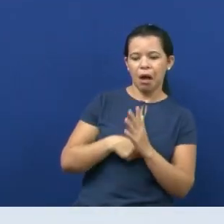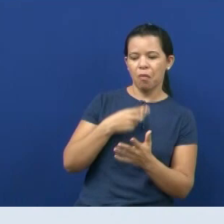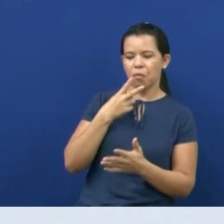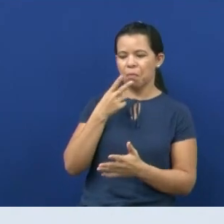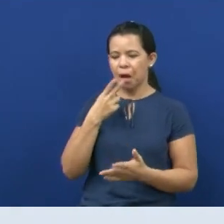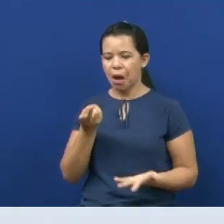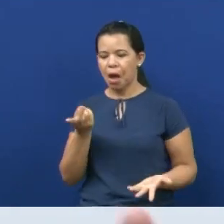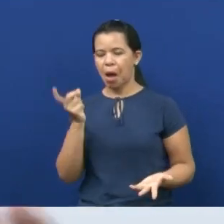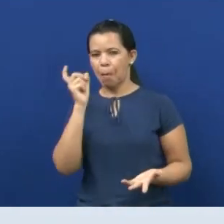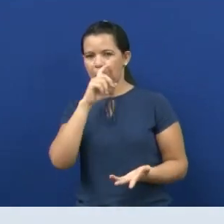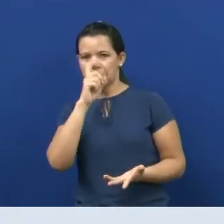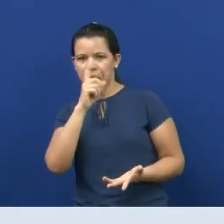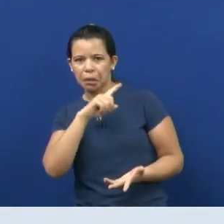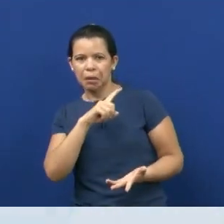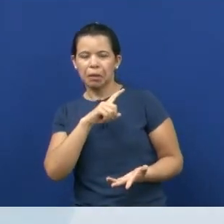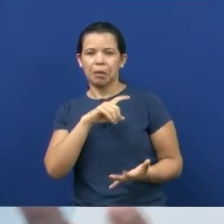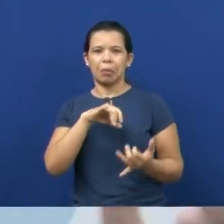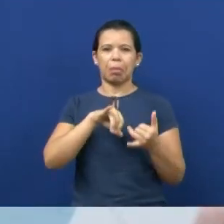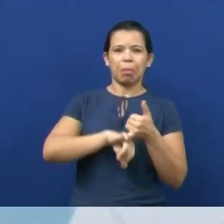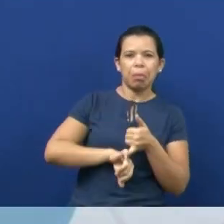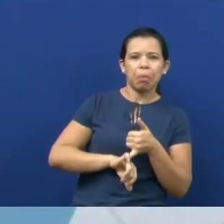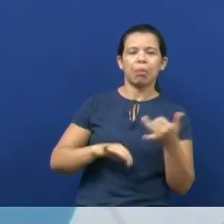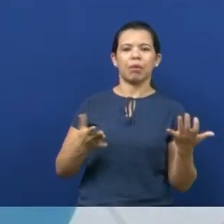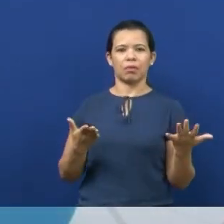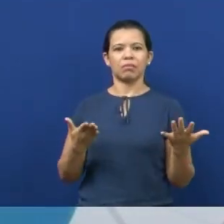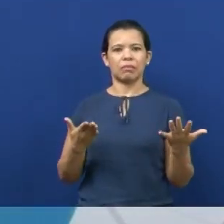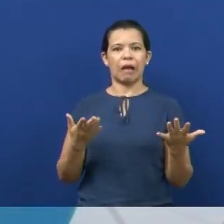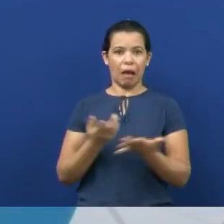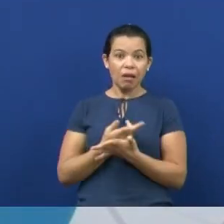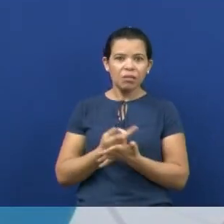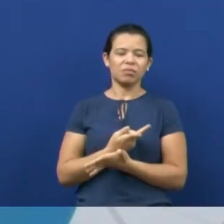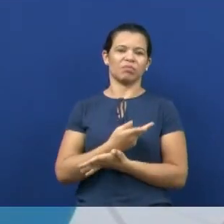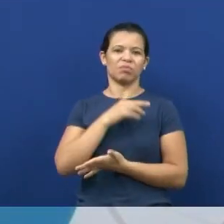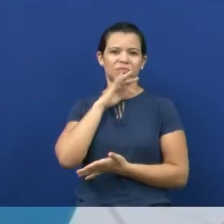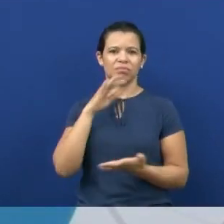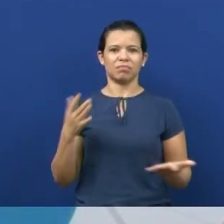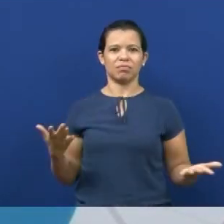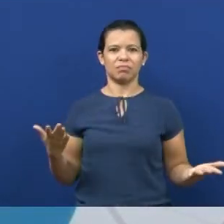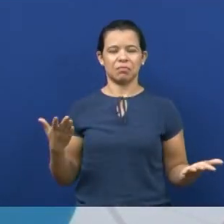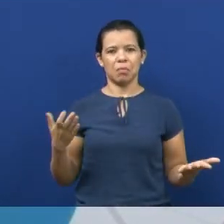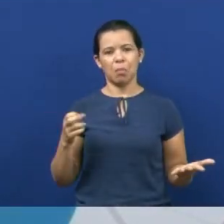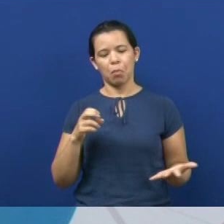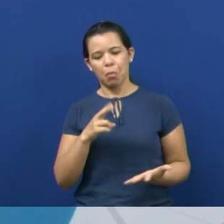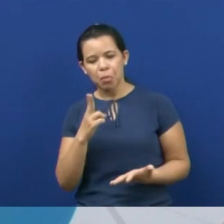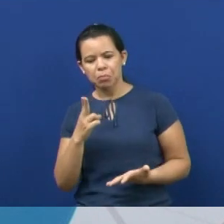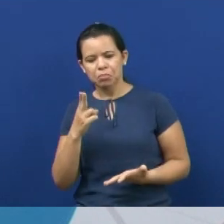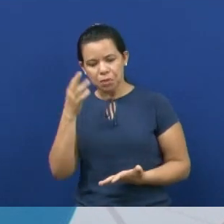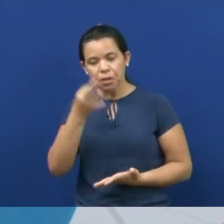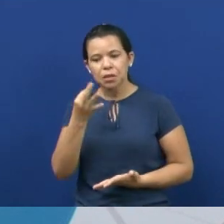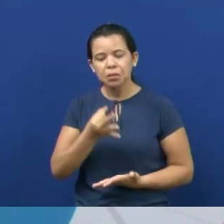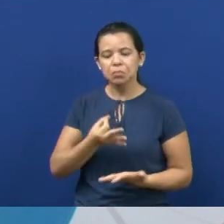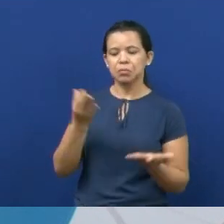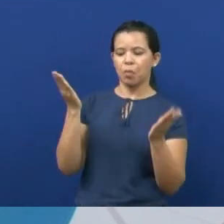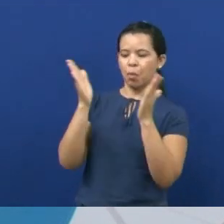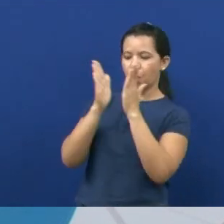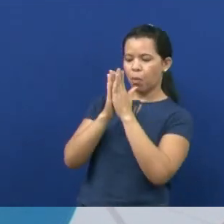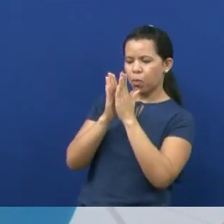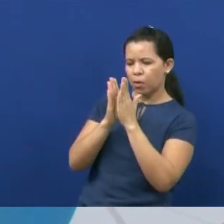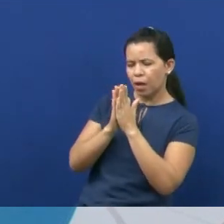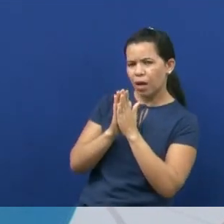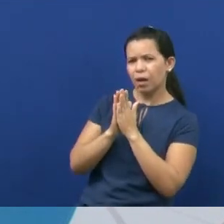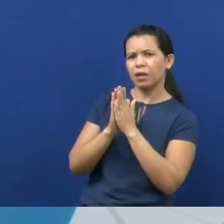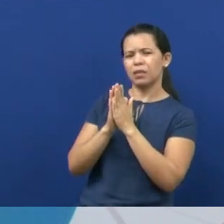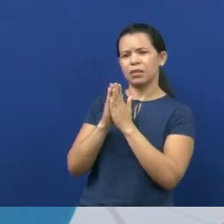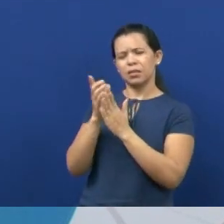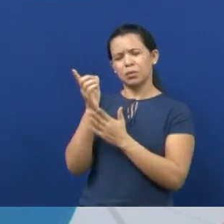são profanos. E aquilo que é sagrado, ler a Bíblia, orar 3 vezes ao dia, ou 4 vezes, fazer a leitura da Bíblia,